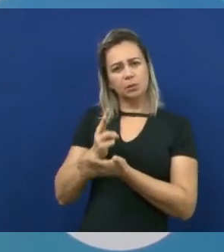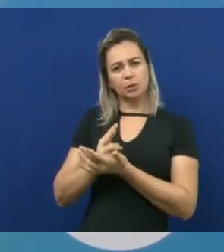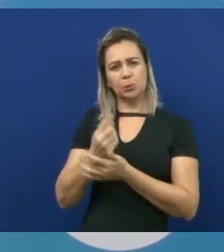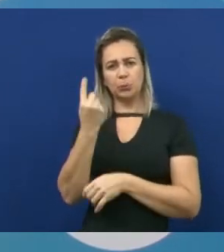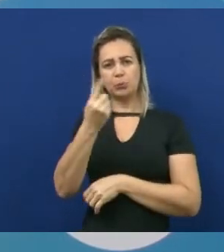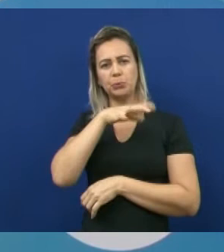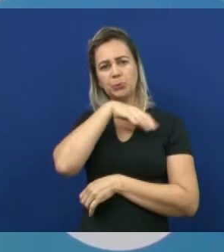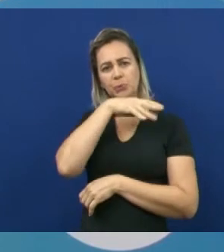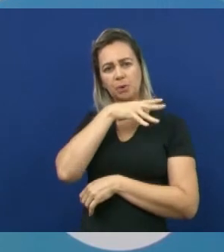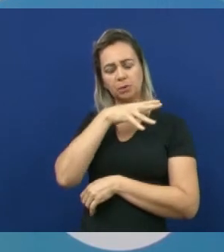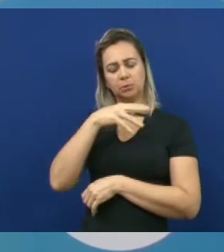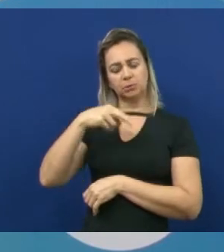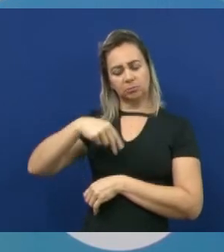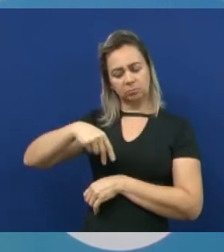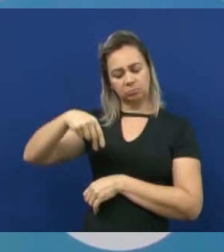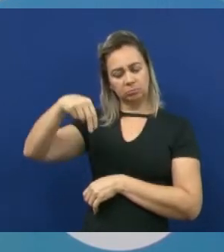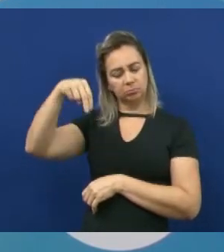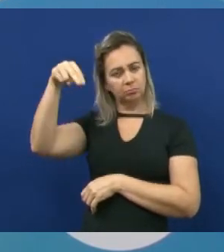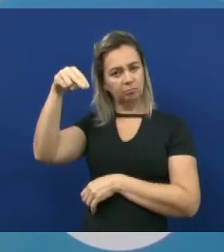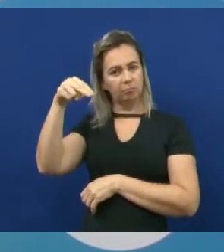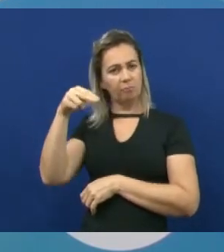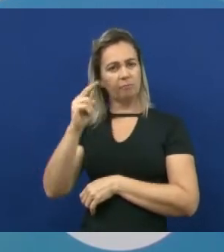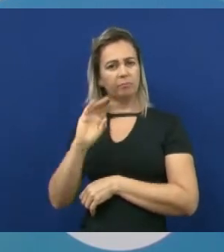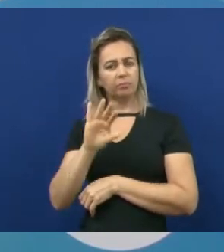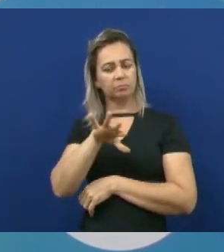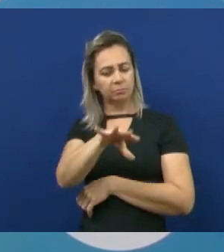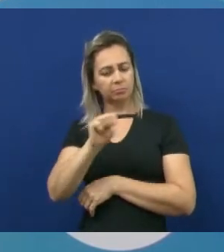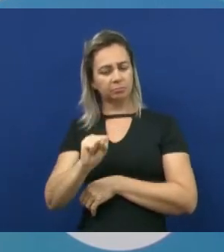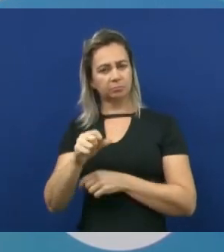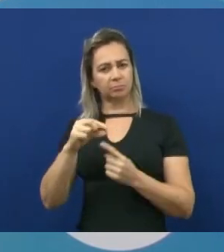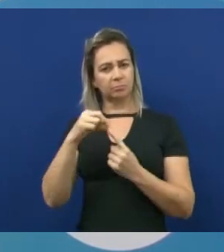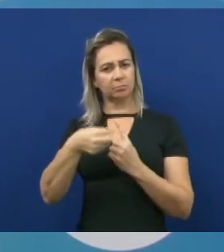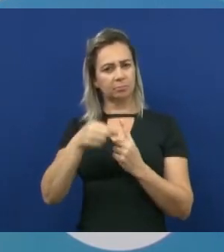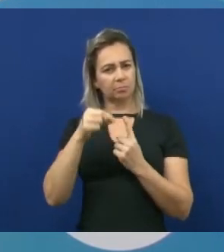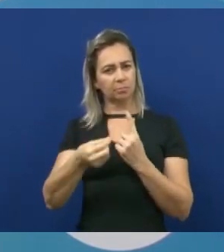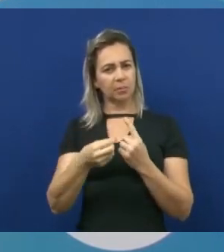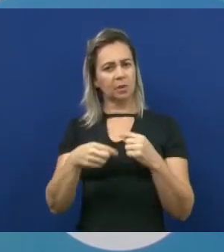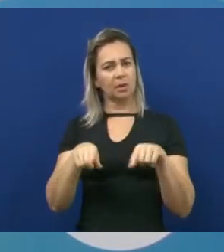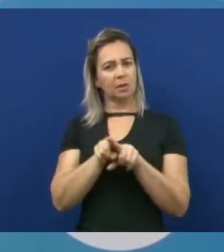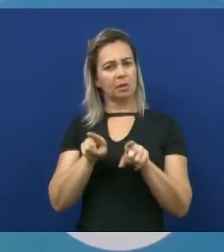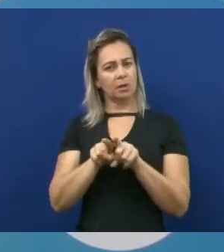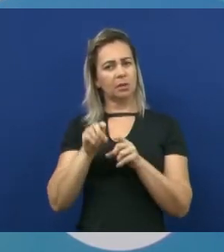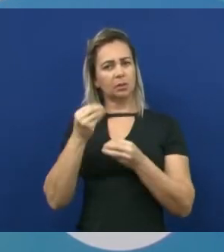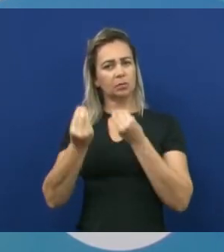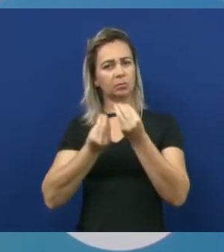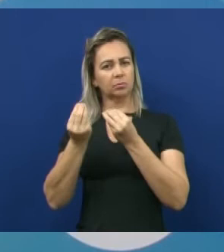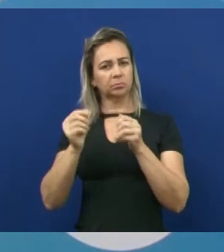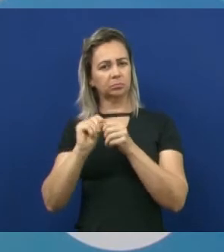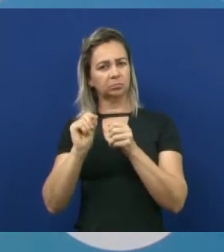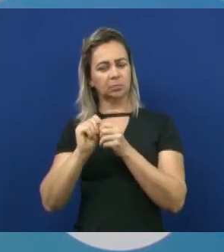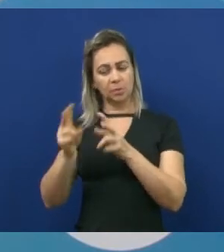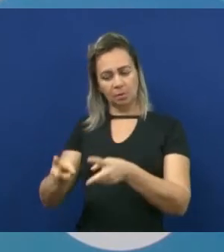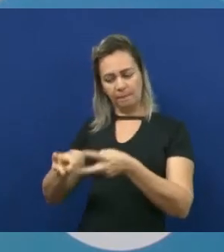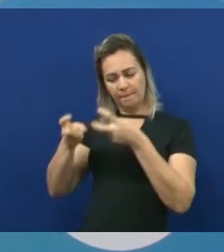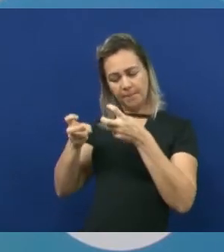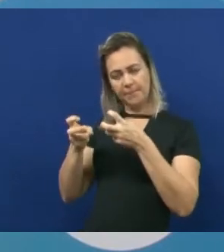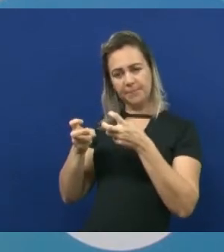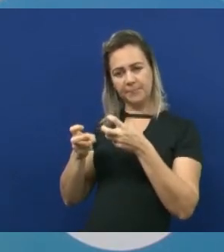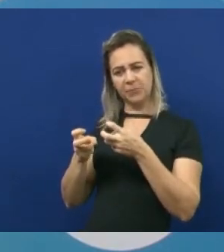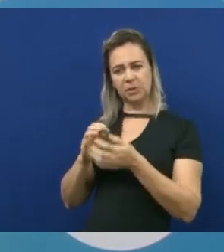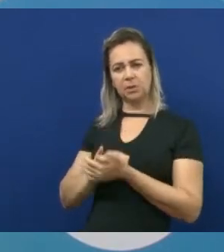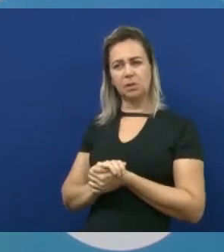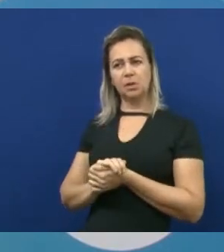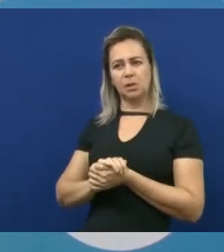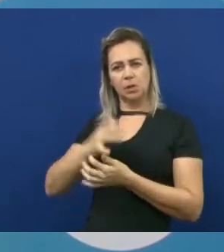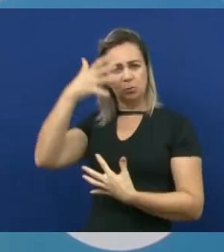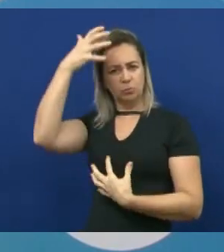banana, o cientista abria uma compota de água e a água caía por cima dos outros macacos. Os macacos percebiam que toda vez que alguém subia